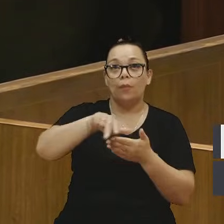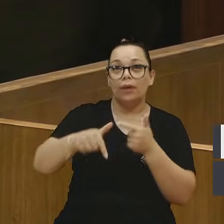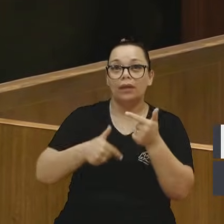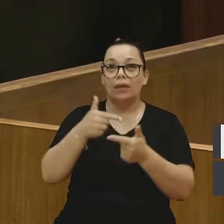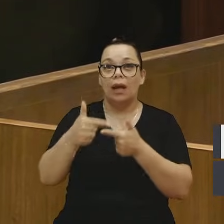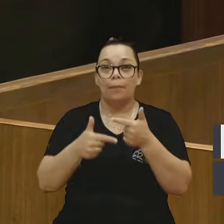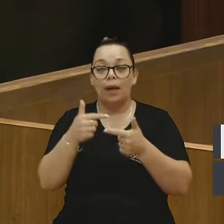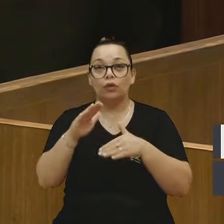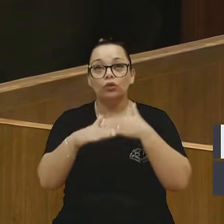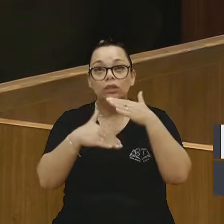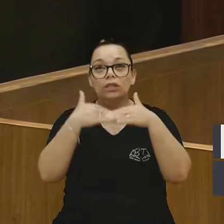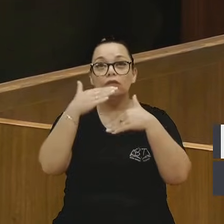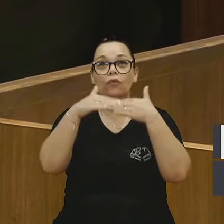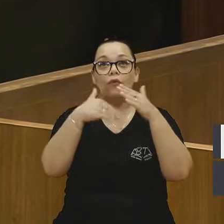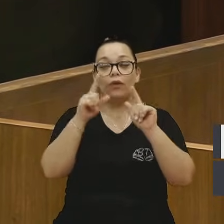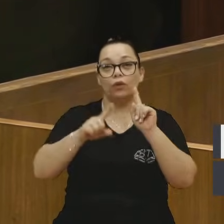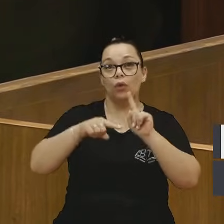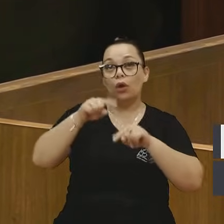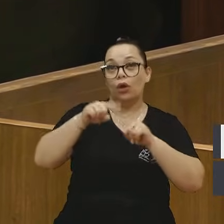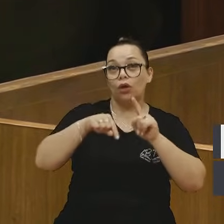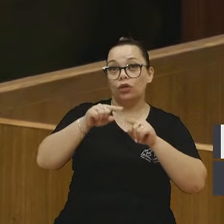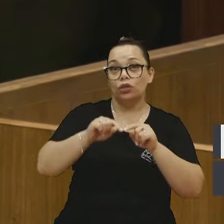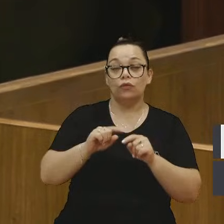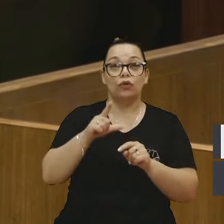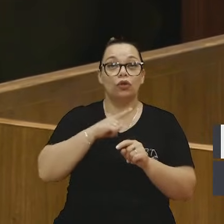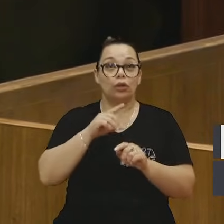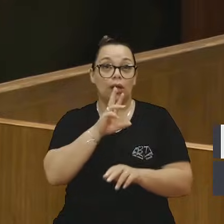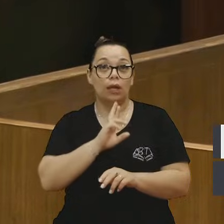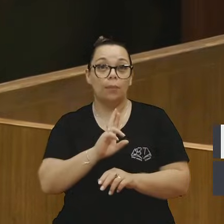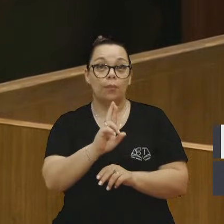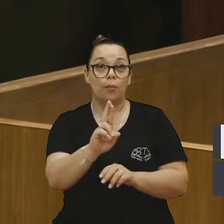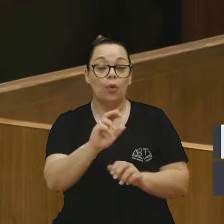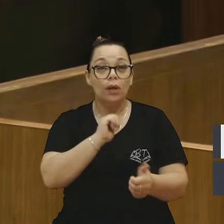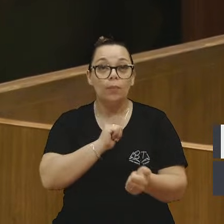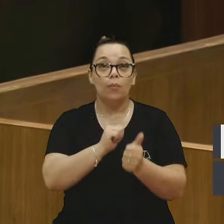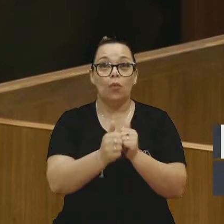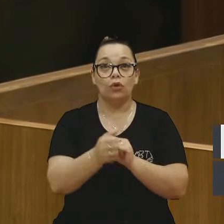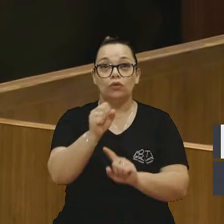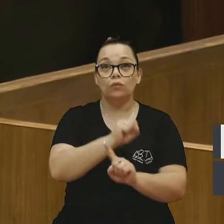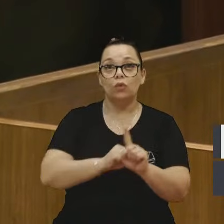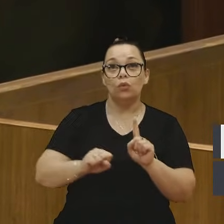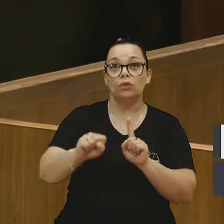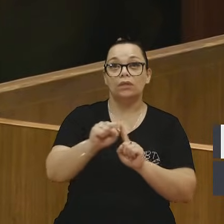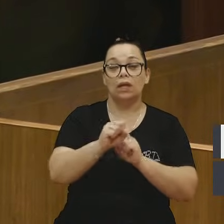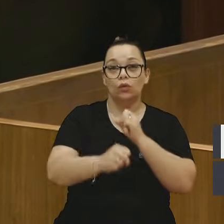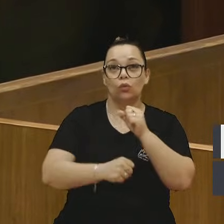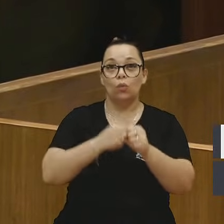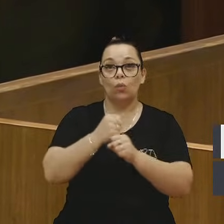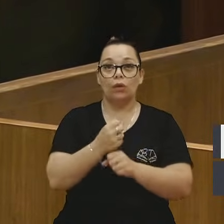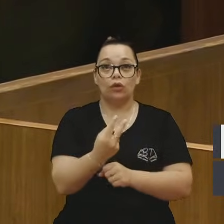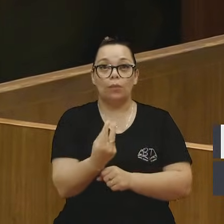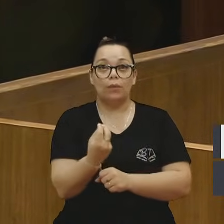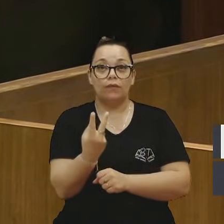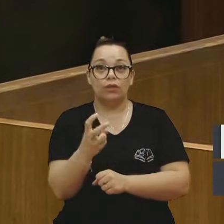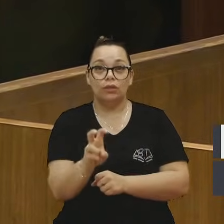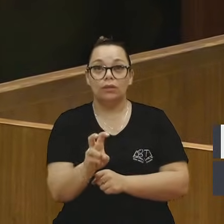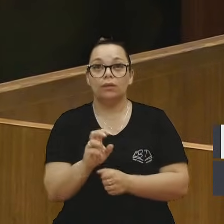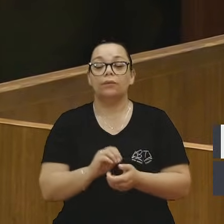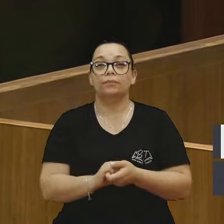tenham desenvolvido atividades ou obtido resultados esportivos e sociais no ano de